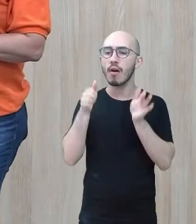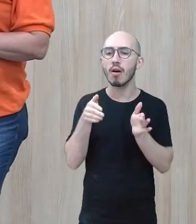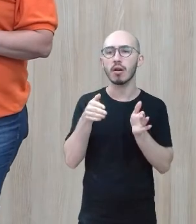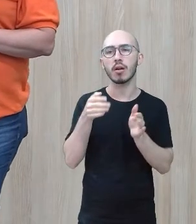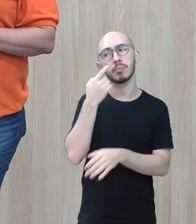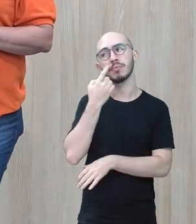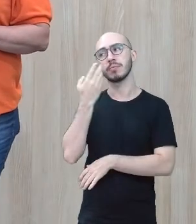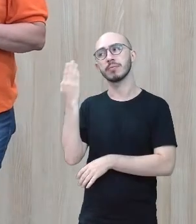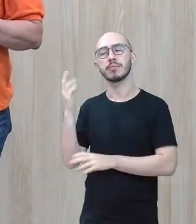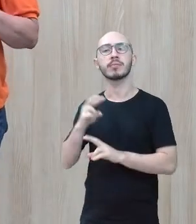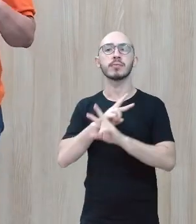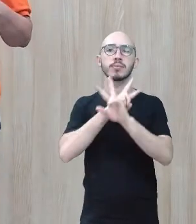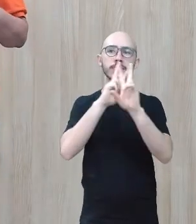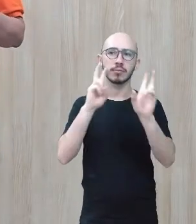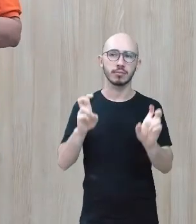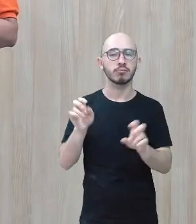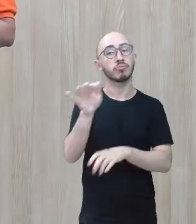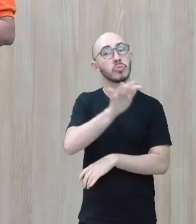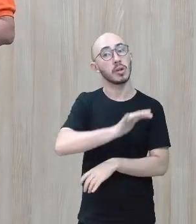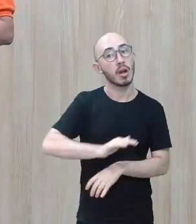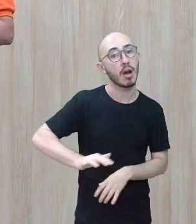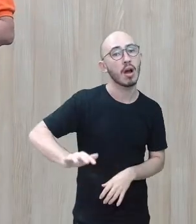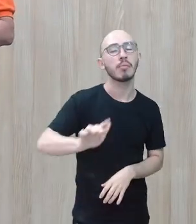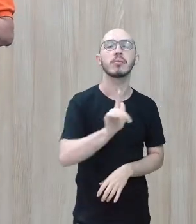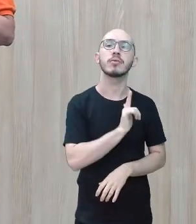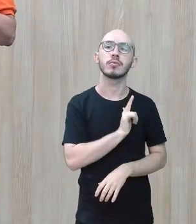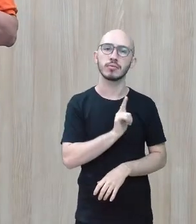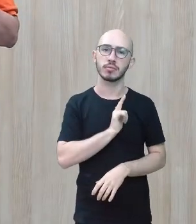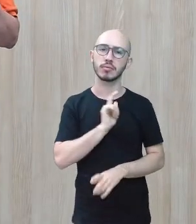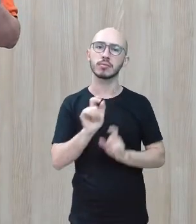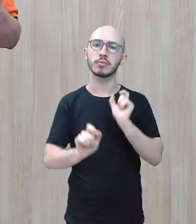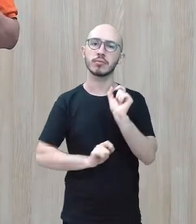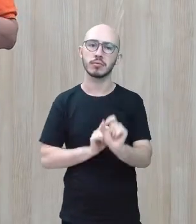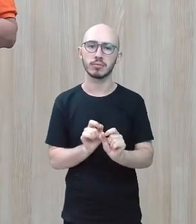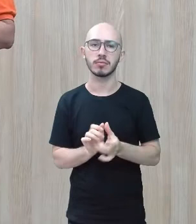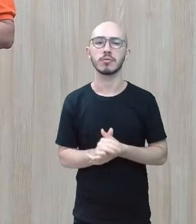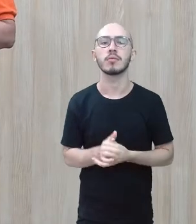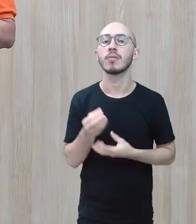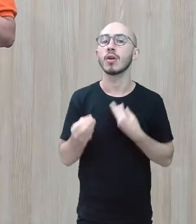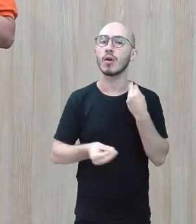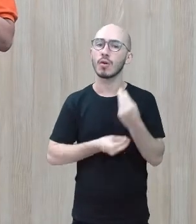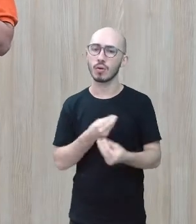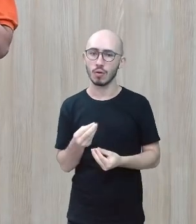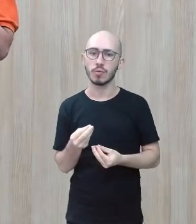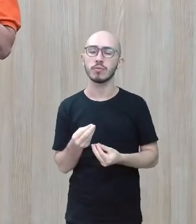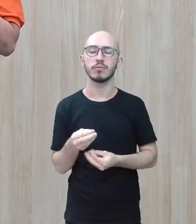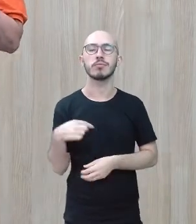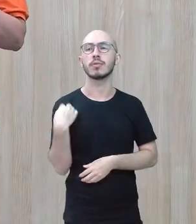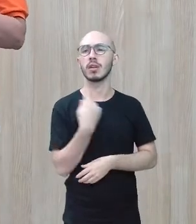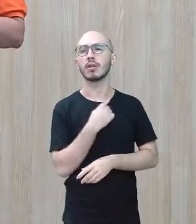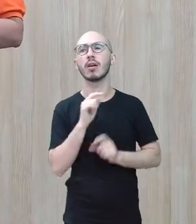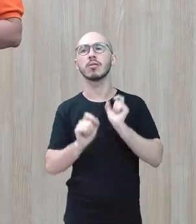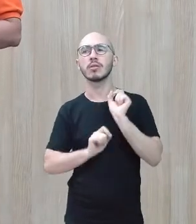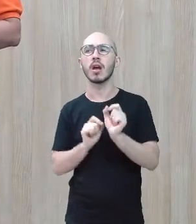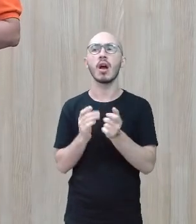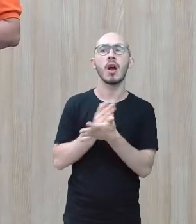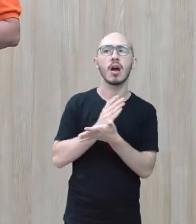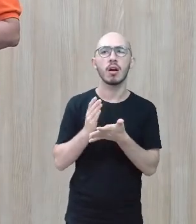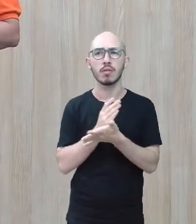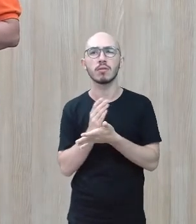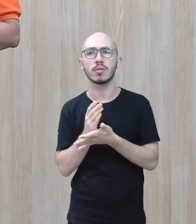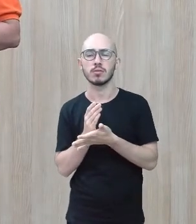esse conteúdo que é amplo e vamos apenas analisar algumas partes